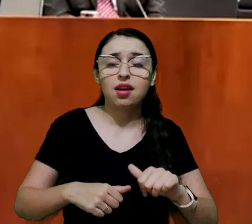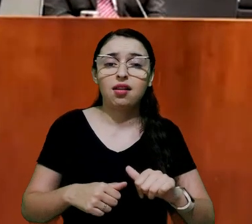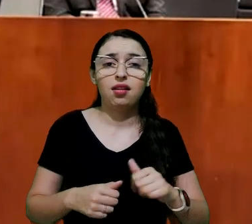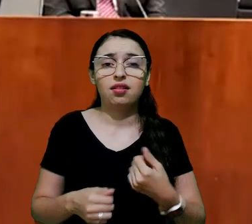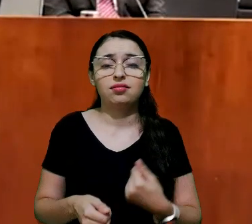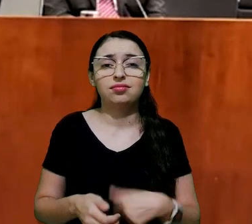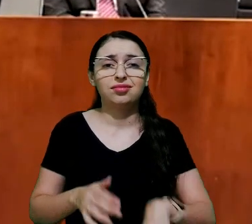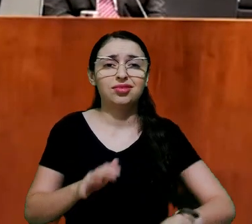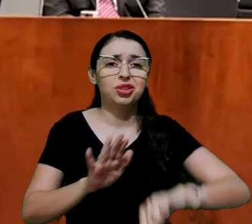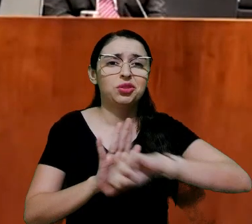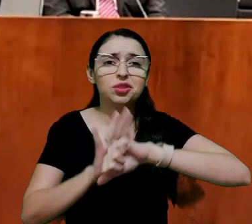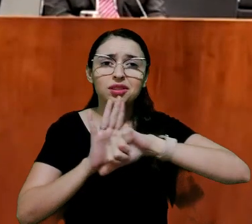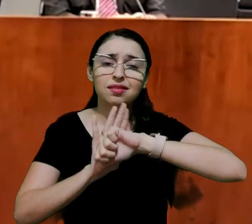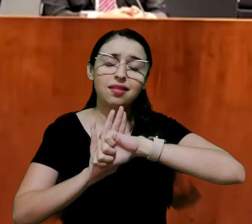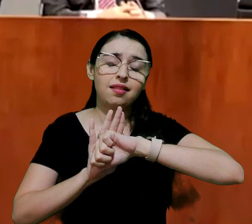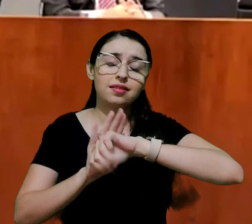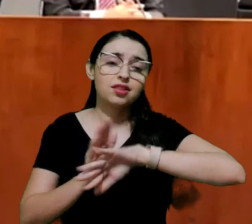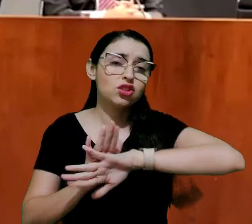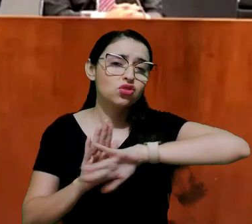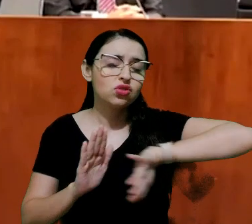prescrutar,